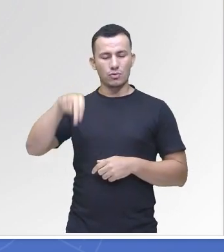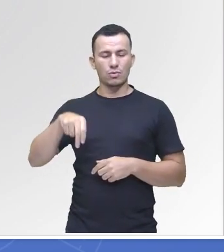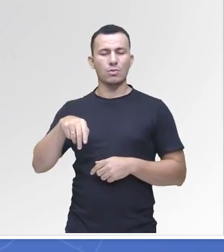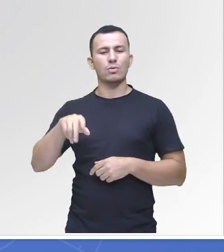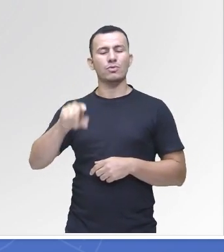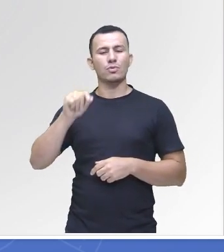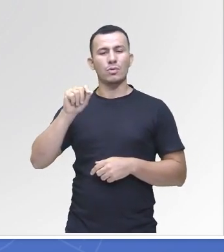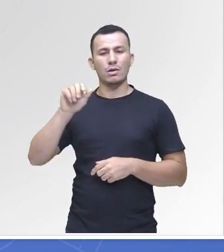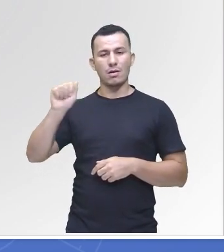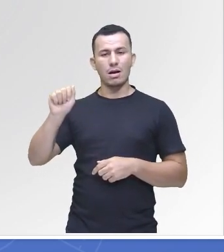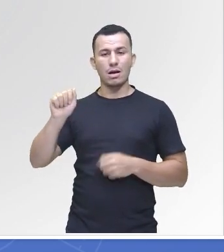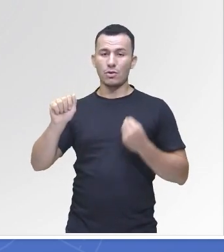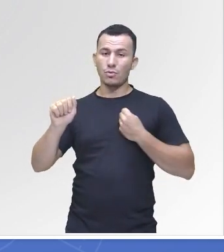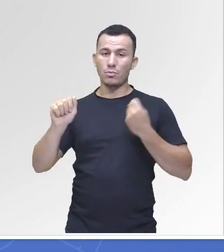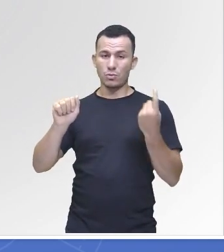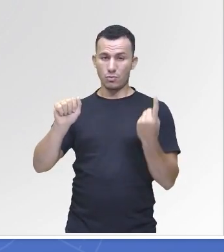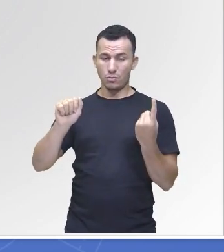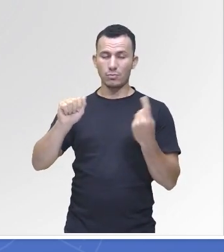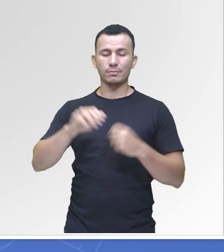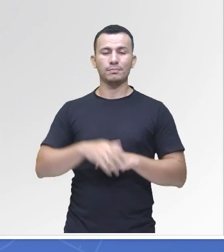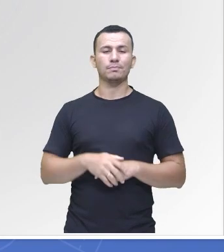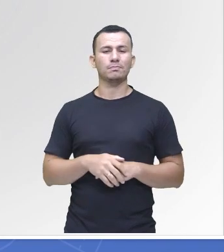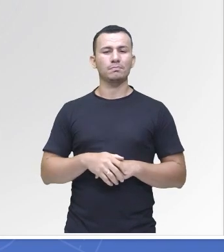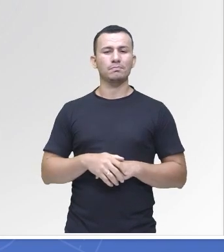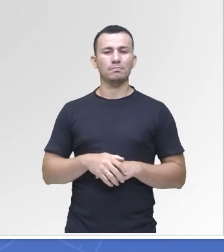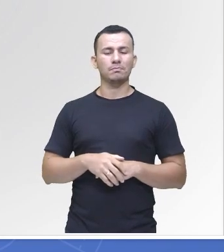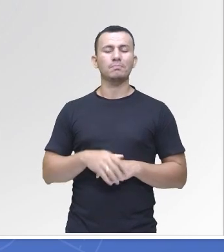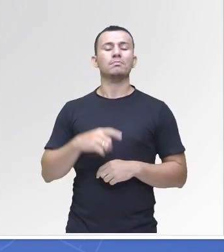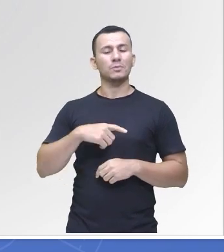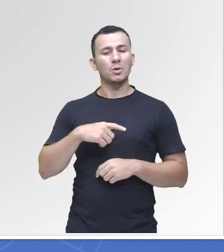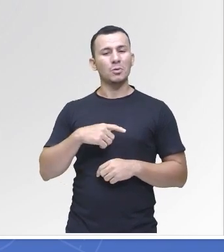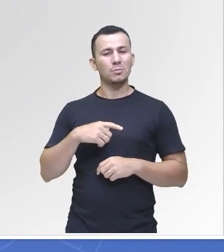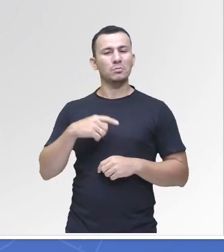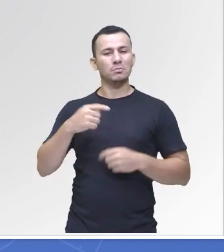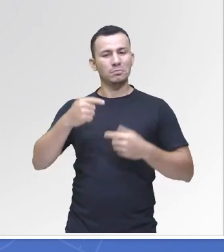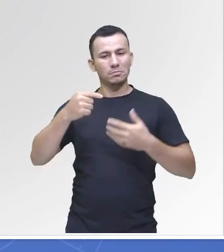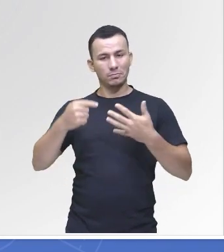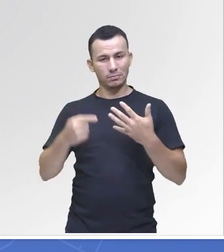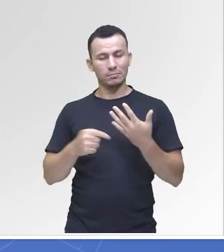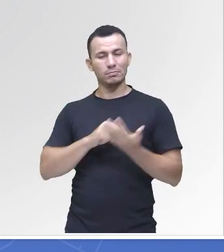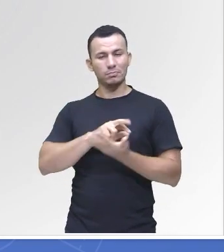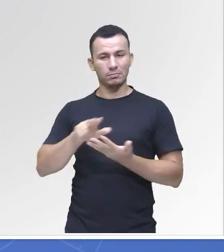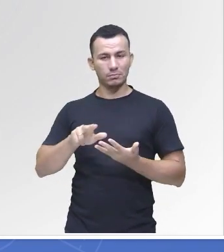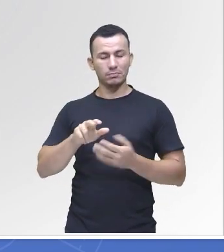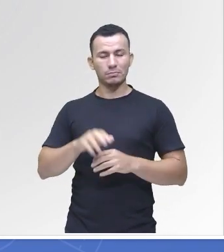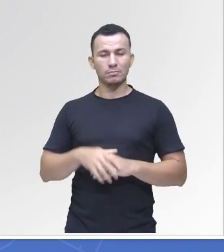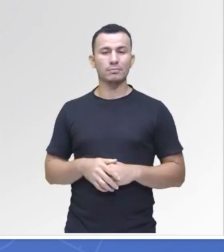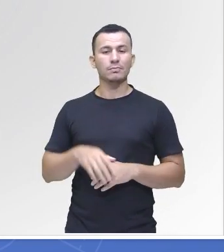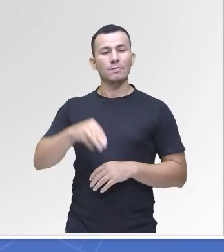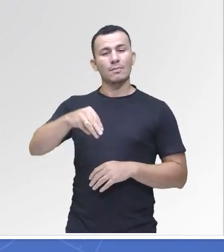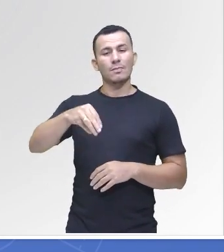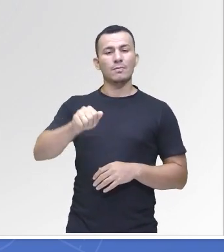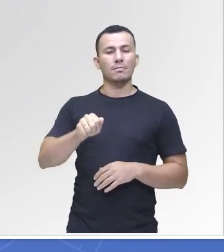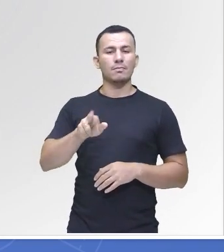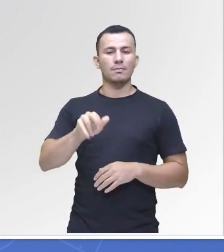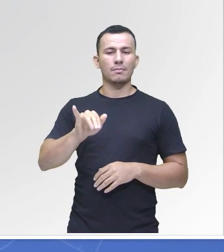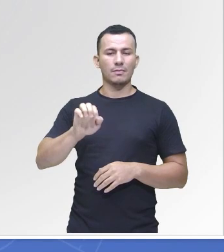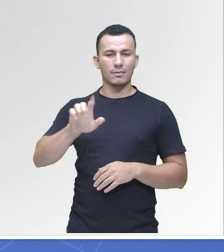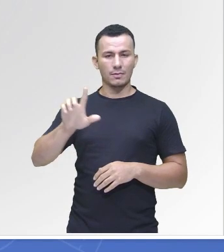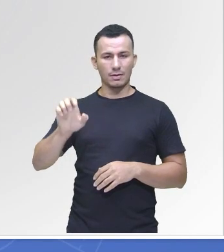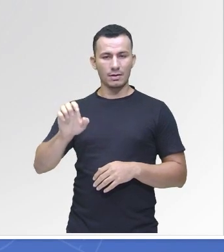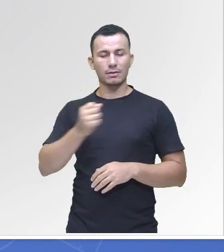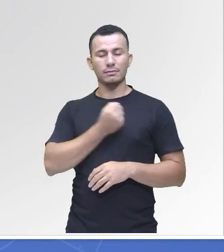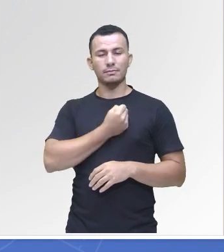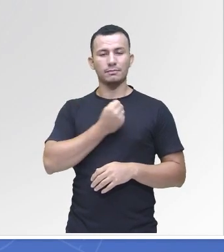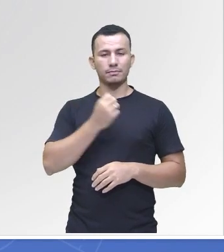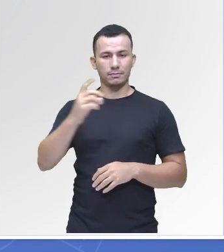alternativa A na primeira. Né? Então, tem várias alternativas. A Marielle marcou a alternativa D na segunda. A